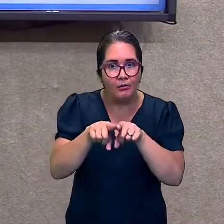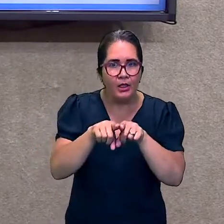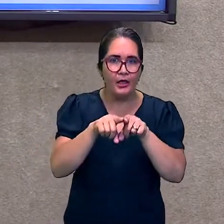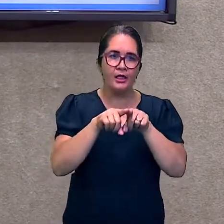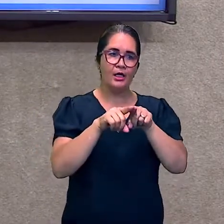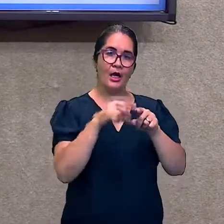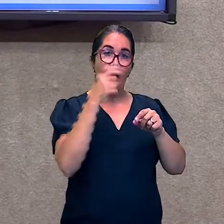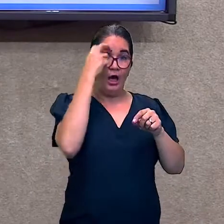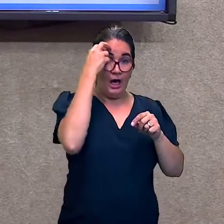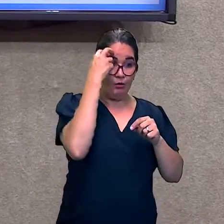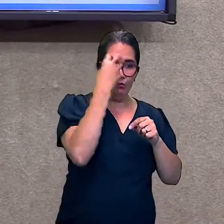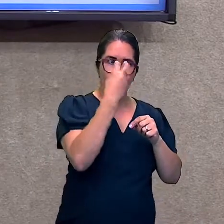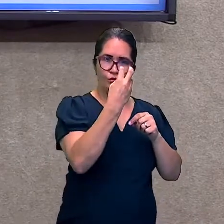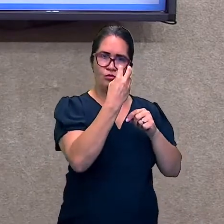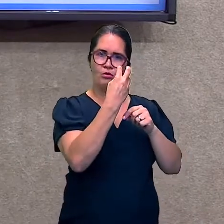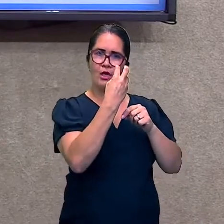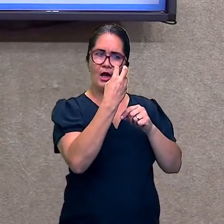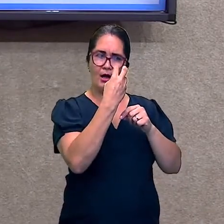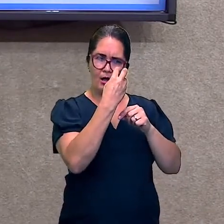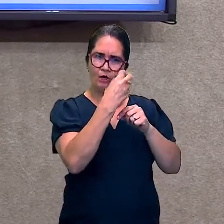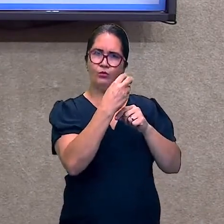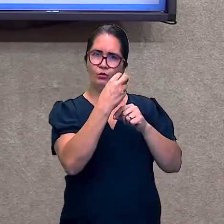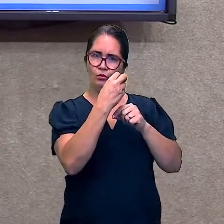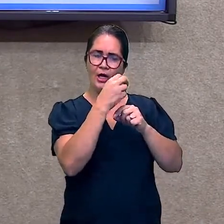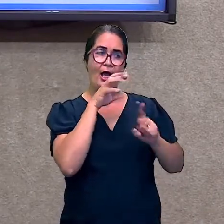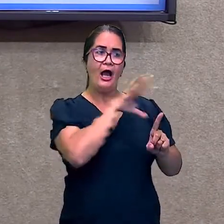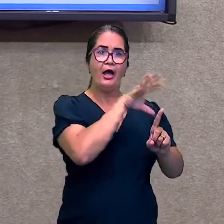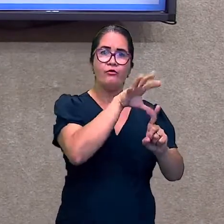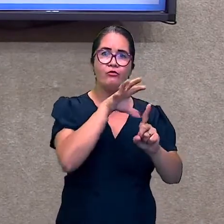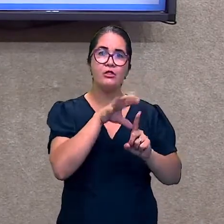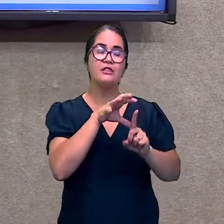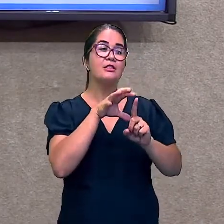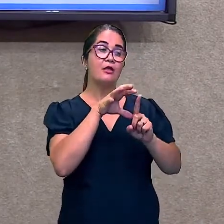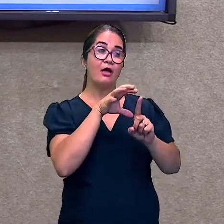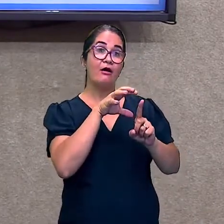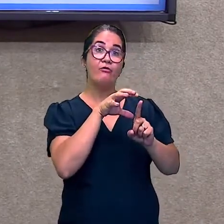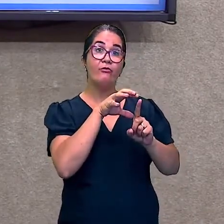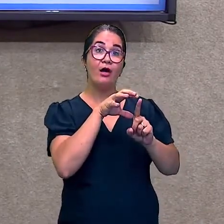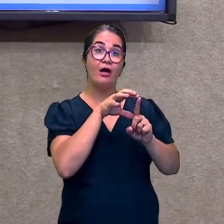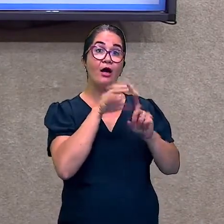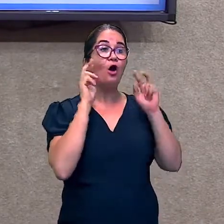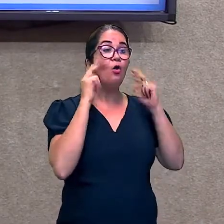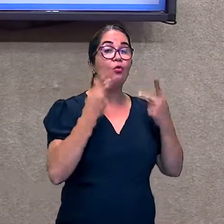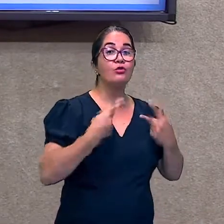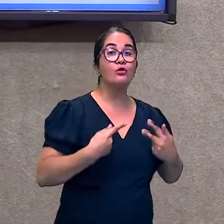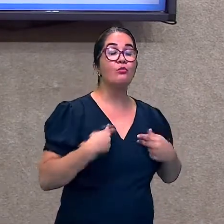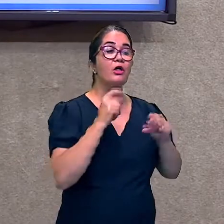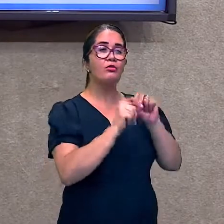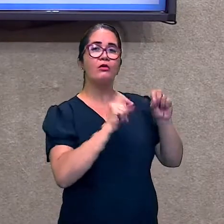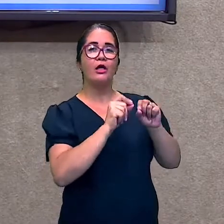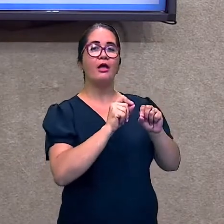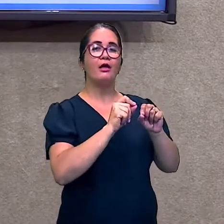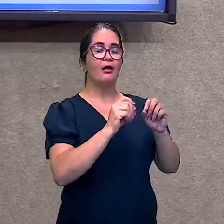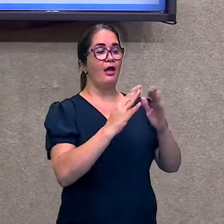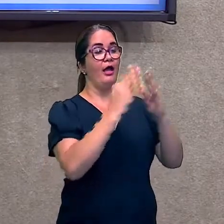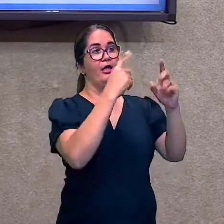da igreja. Então, essas são as características da Idade Média.